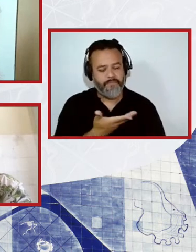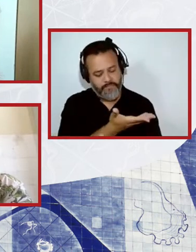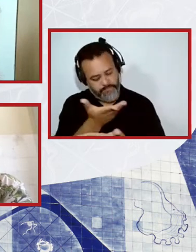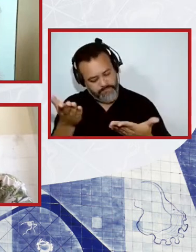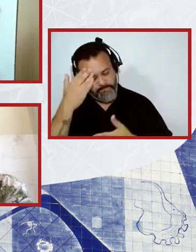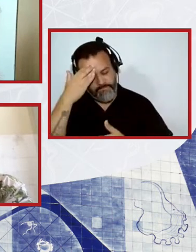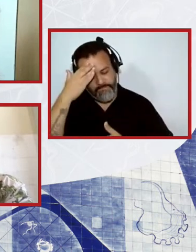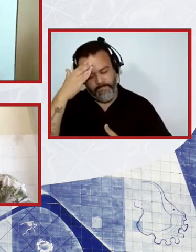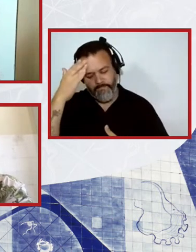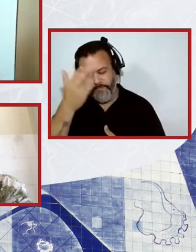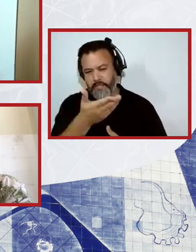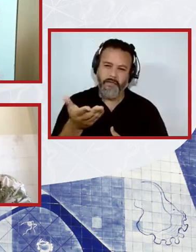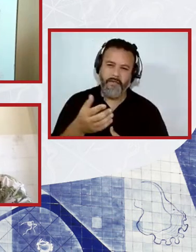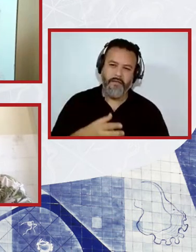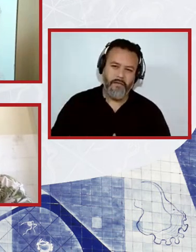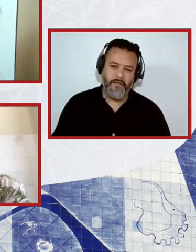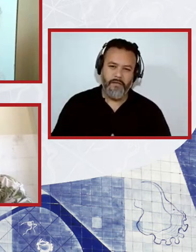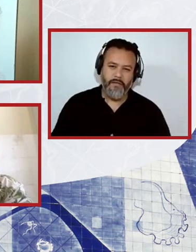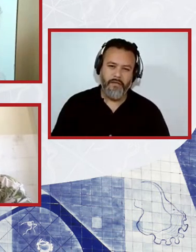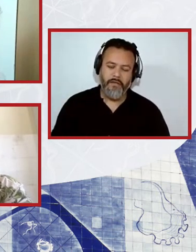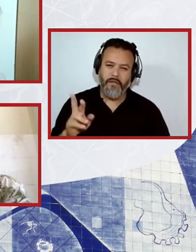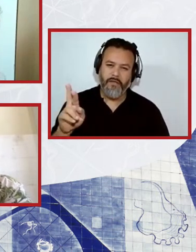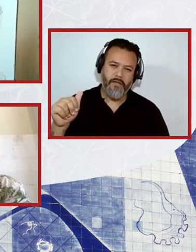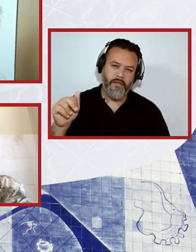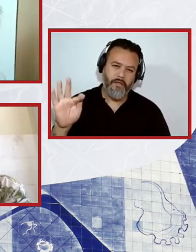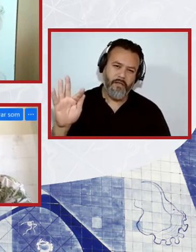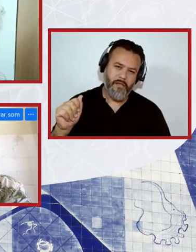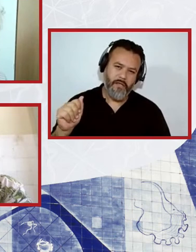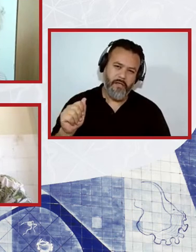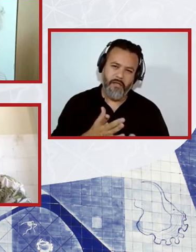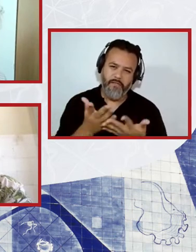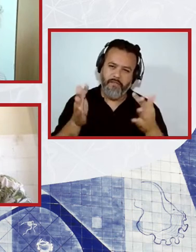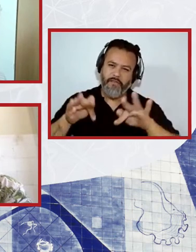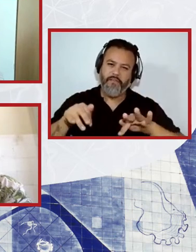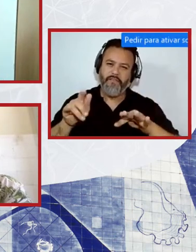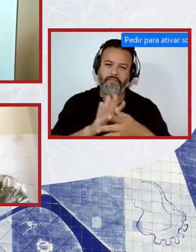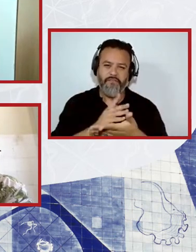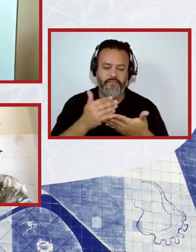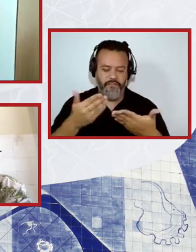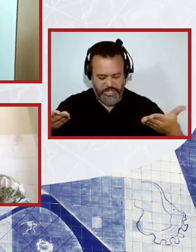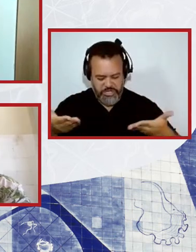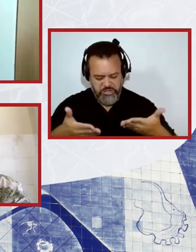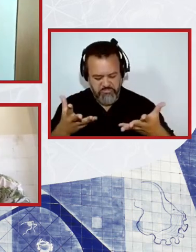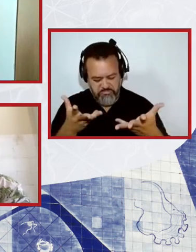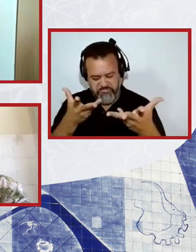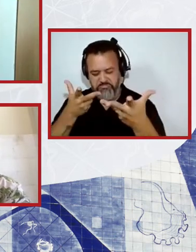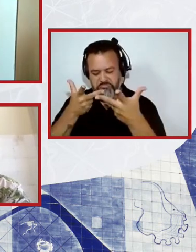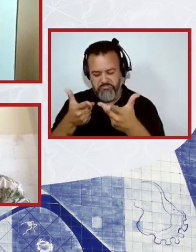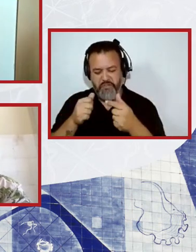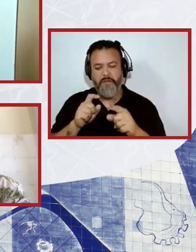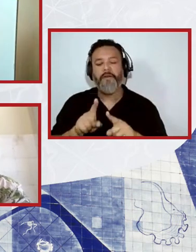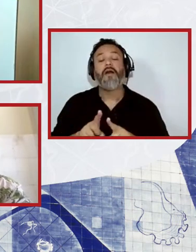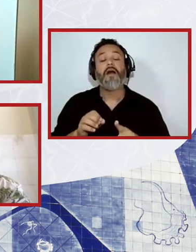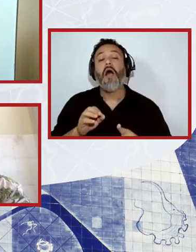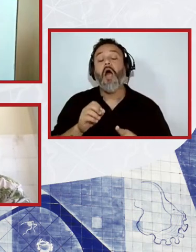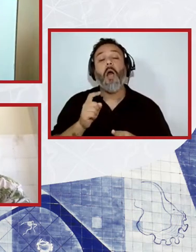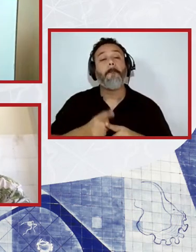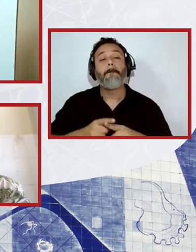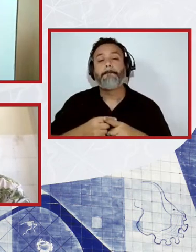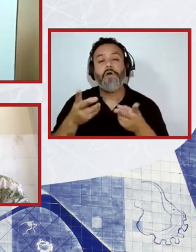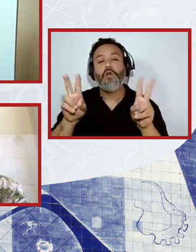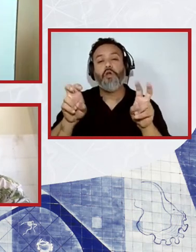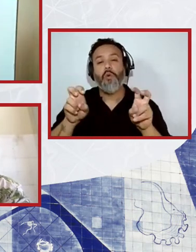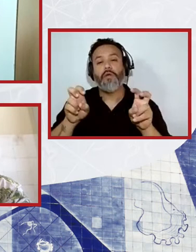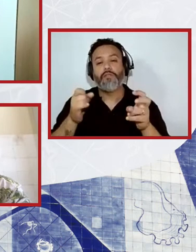vocês. E como disse a Rafa, a gente está encerrando com chave de ouro o nosso centro. Falar de deficiência, falar de inclusão é uma